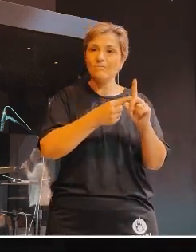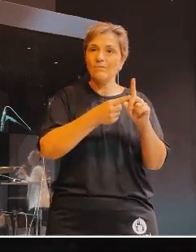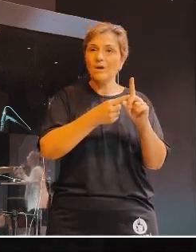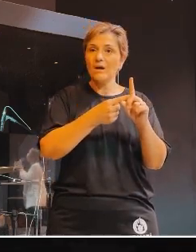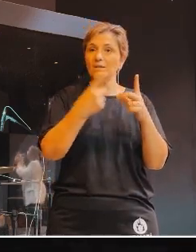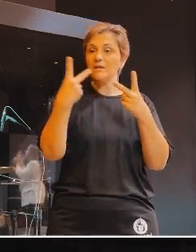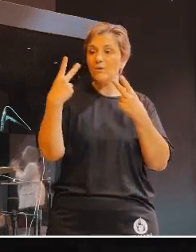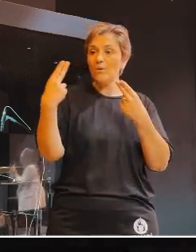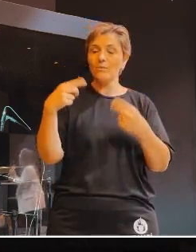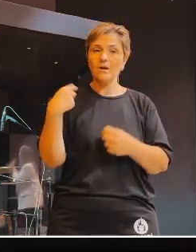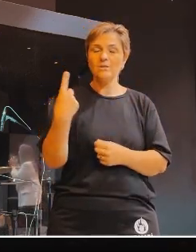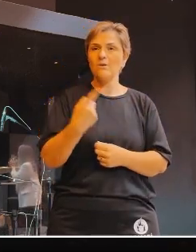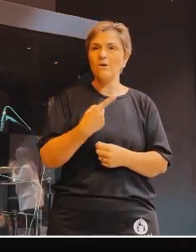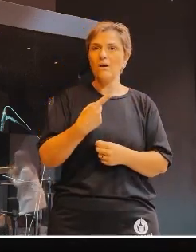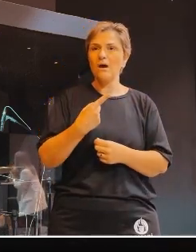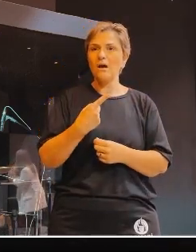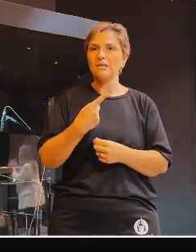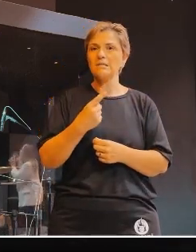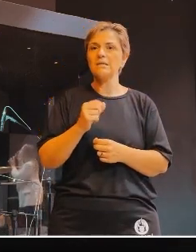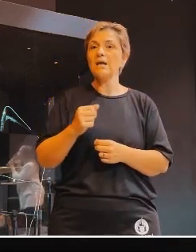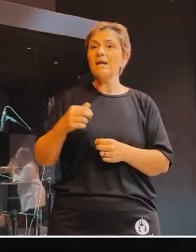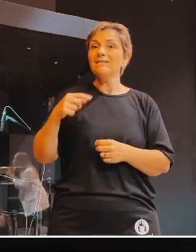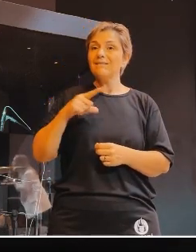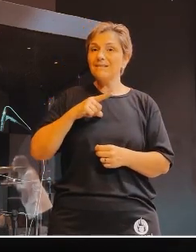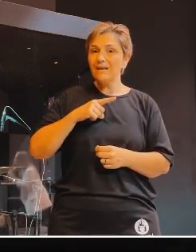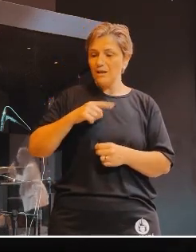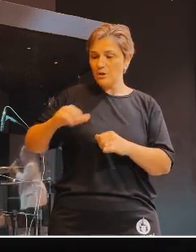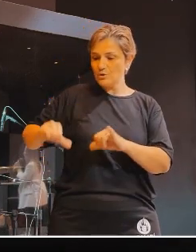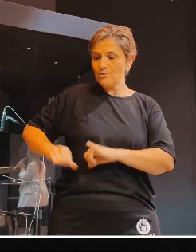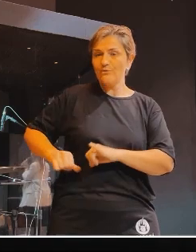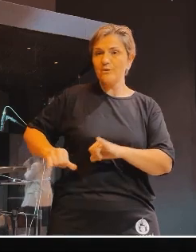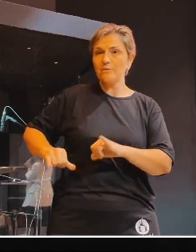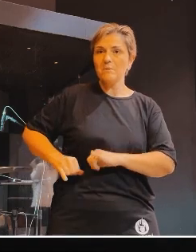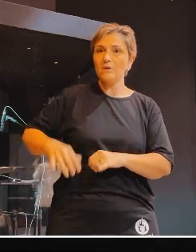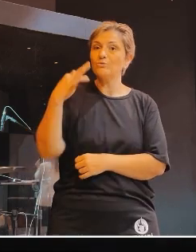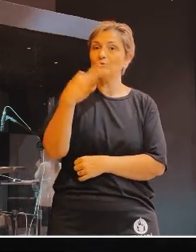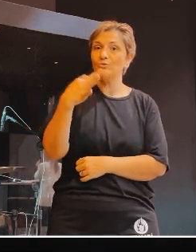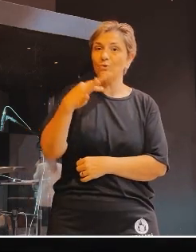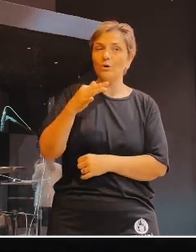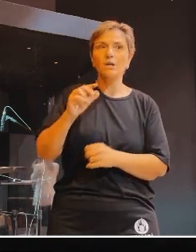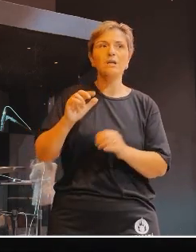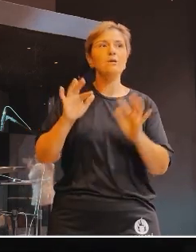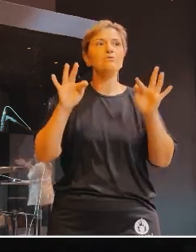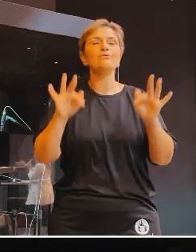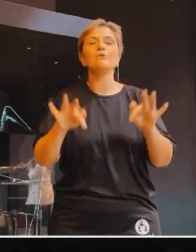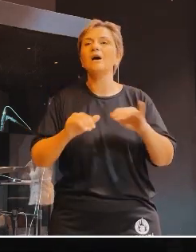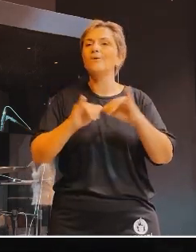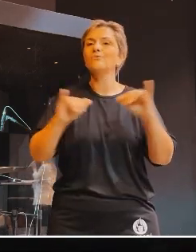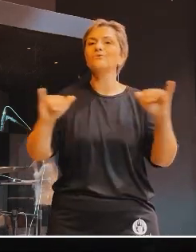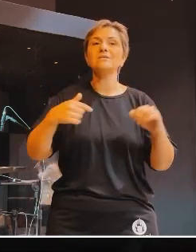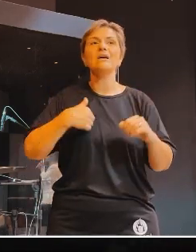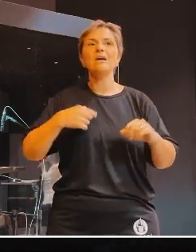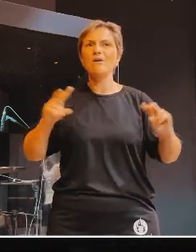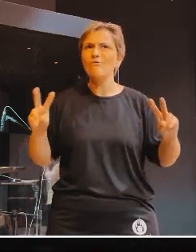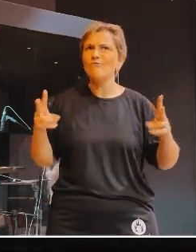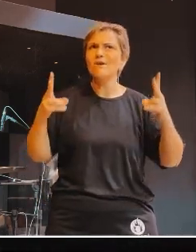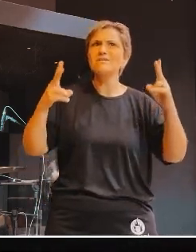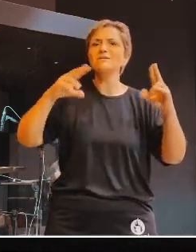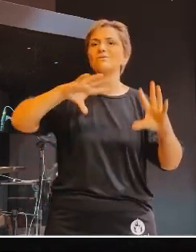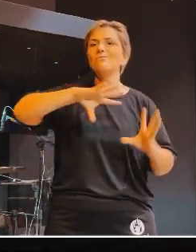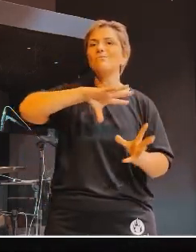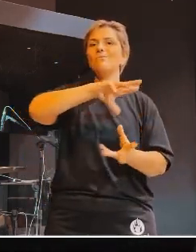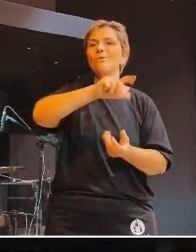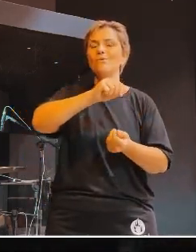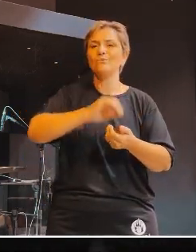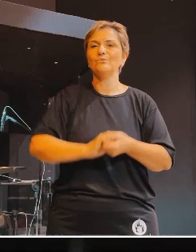dizer no final: eu venci o mundo. Você vai vencer esse mundo.